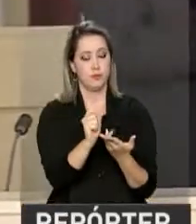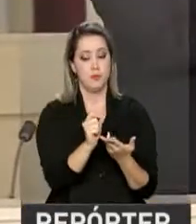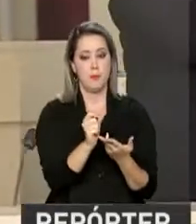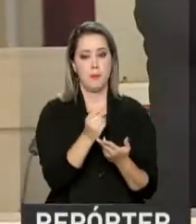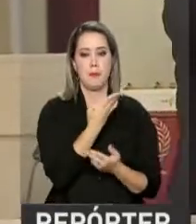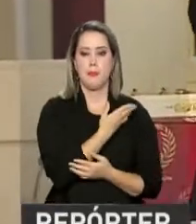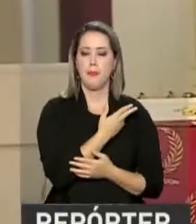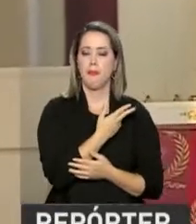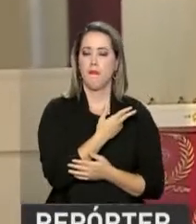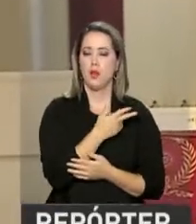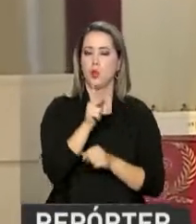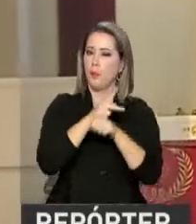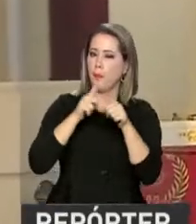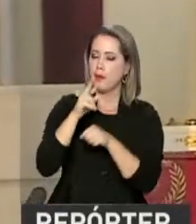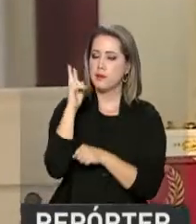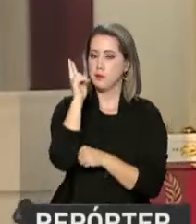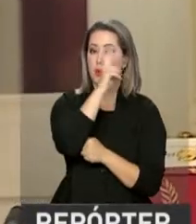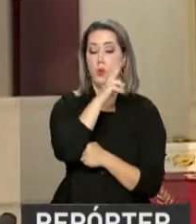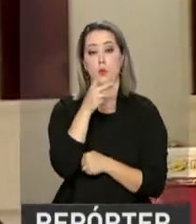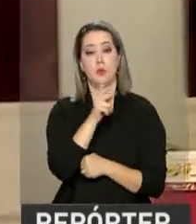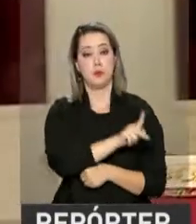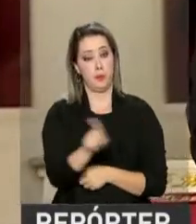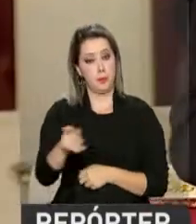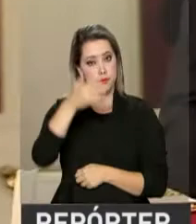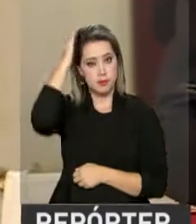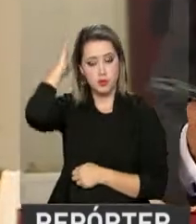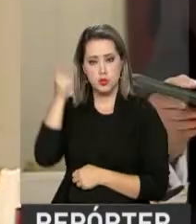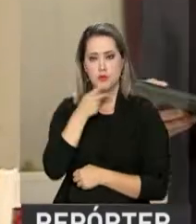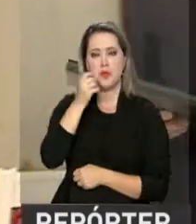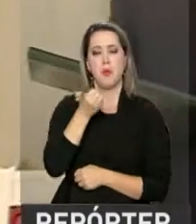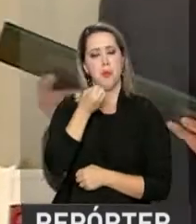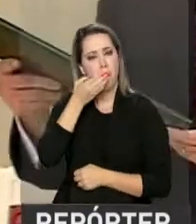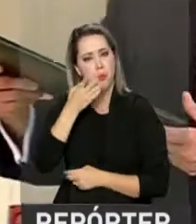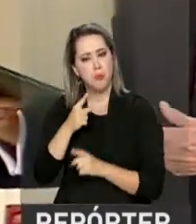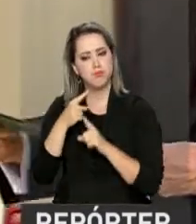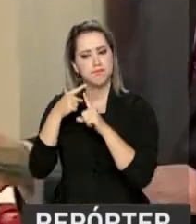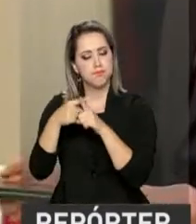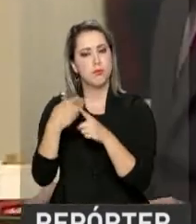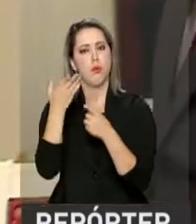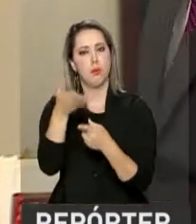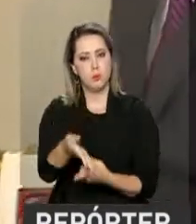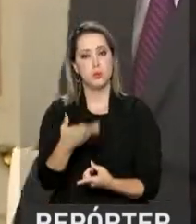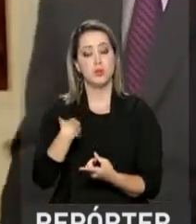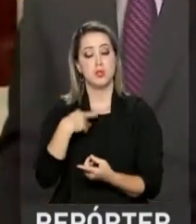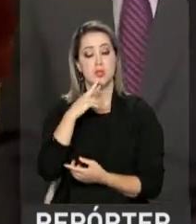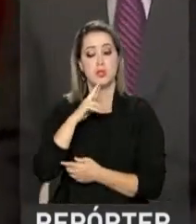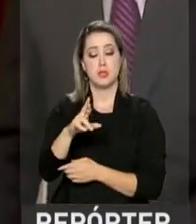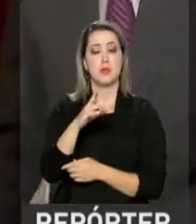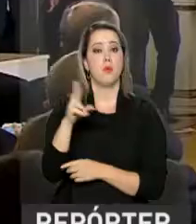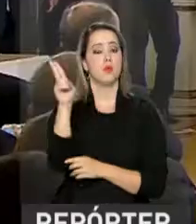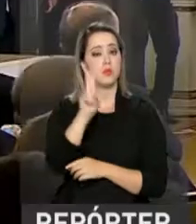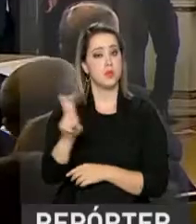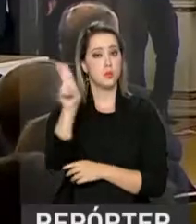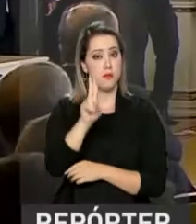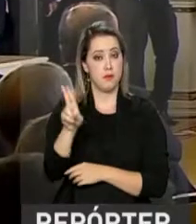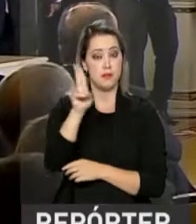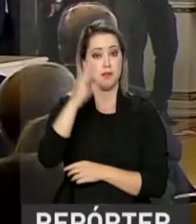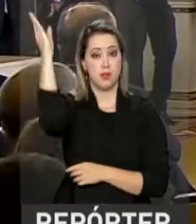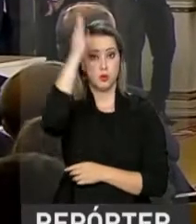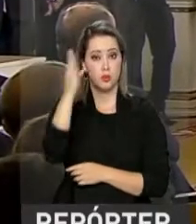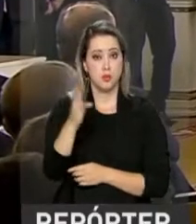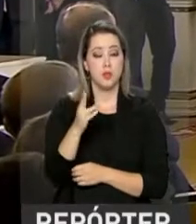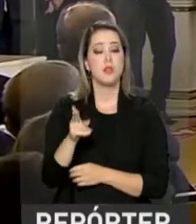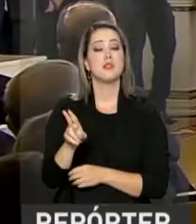michel temer avaliou positivamente os resultados obtidos pelas universidades brasileiras na utilização